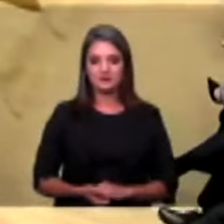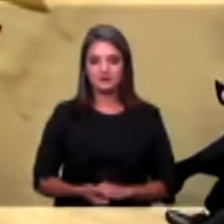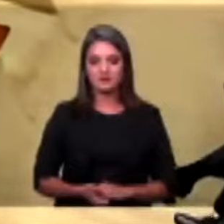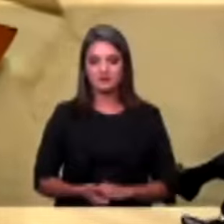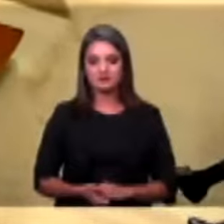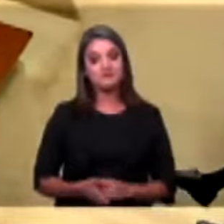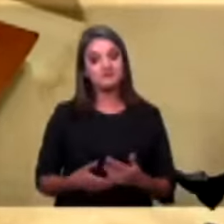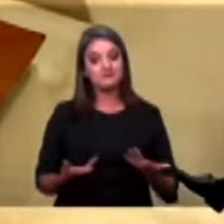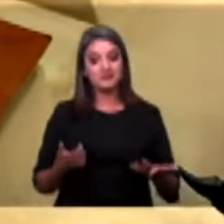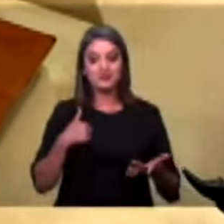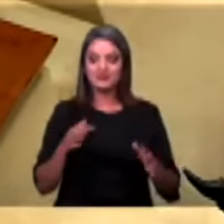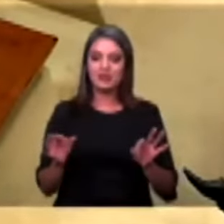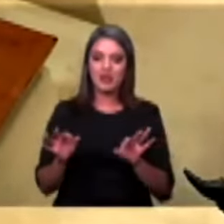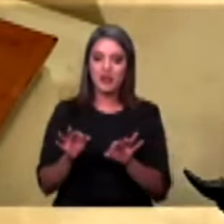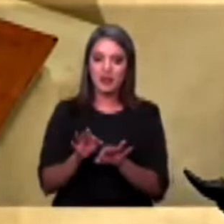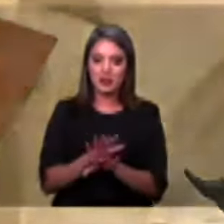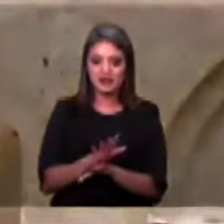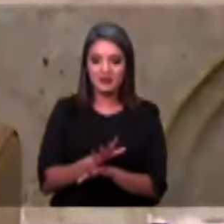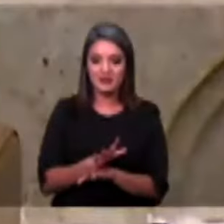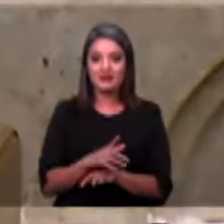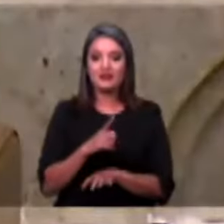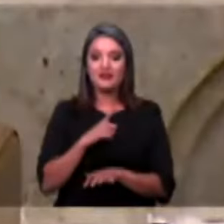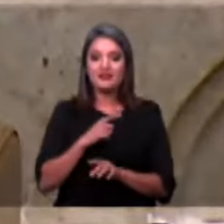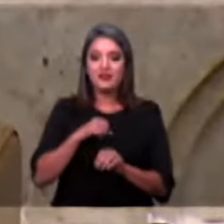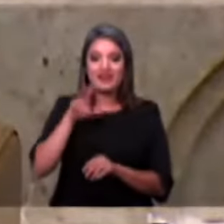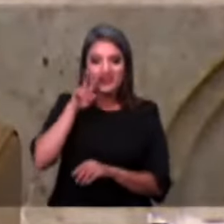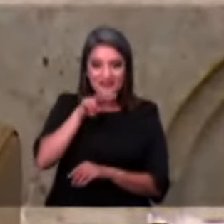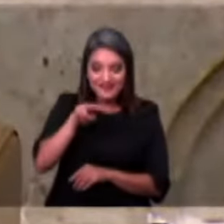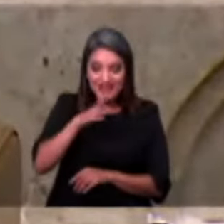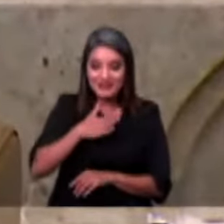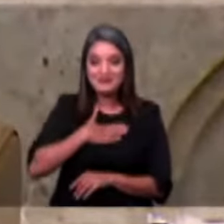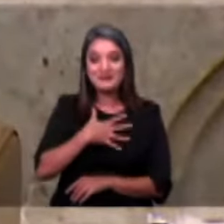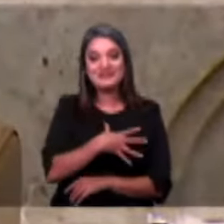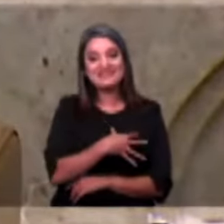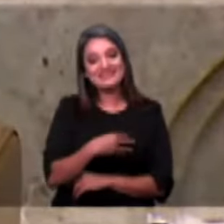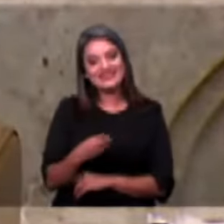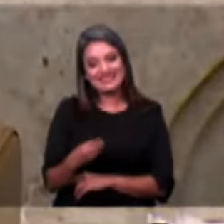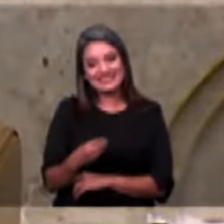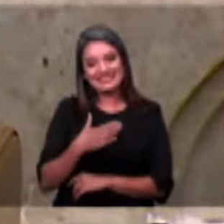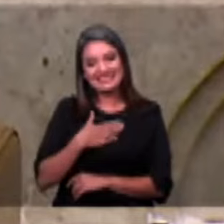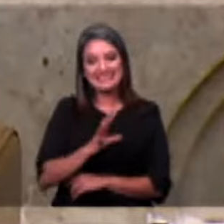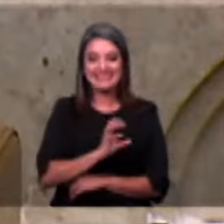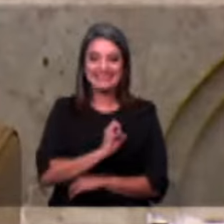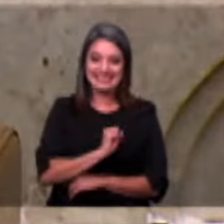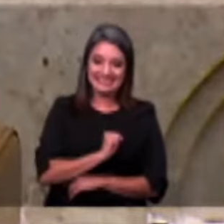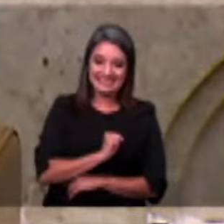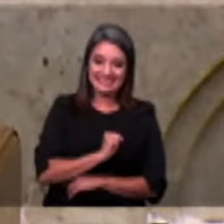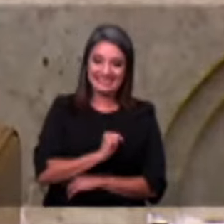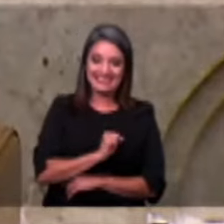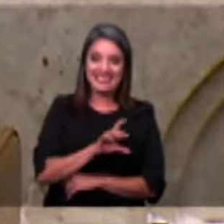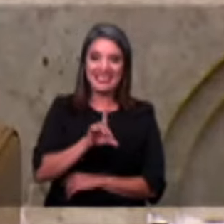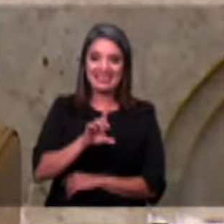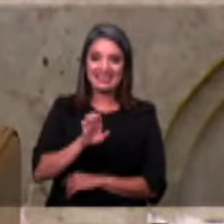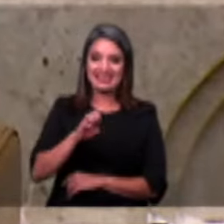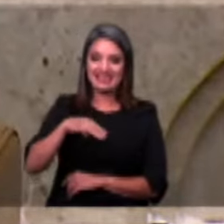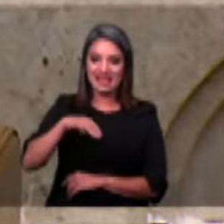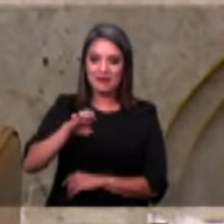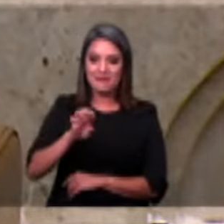Encerro com os olhos postos nos meus filhos amados, Demétrio e